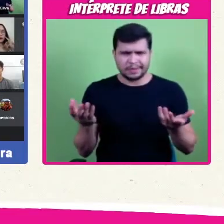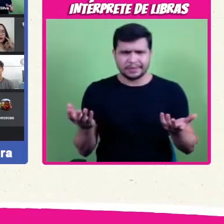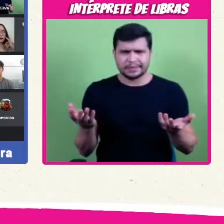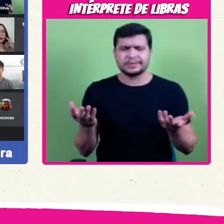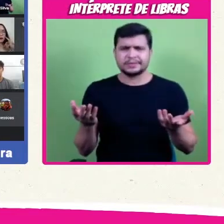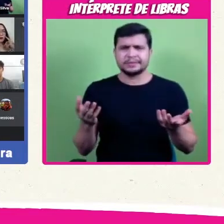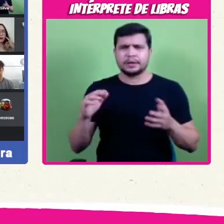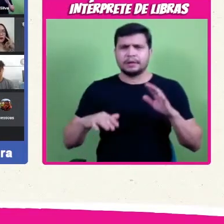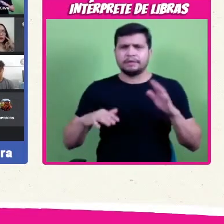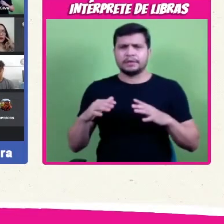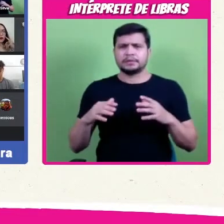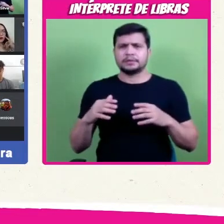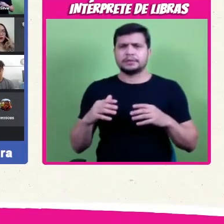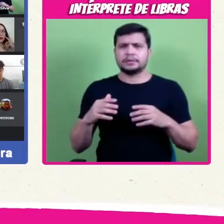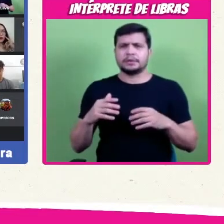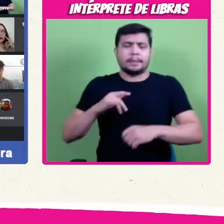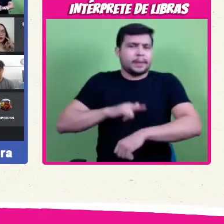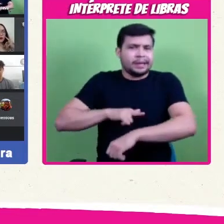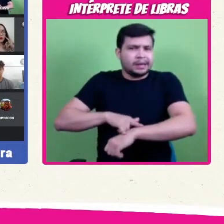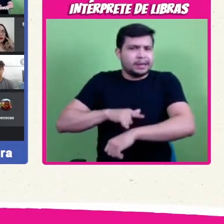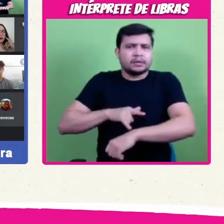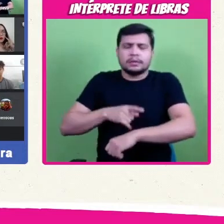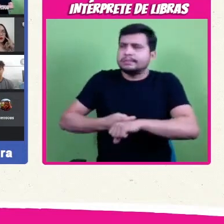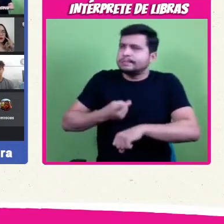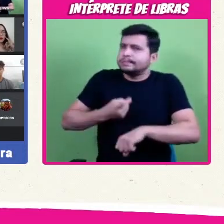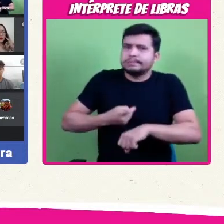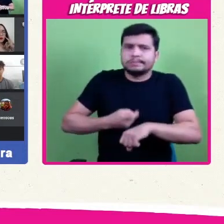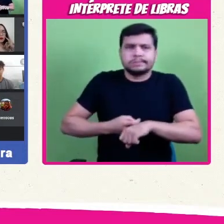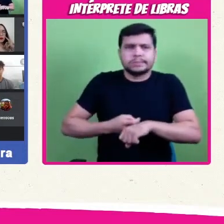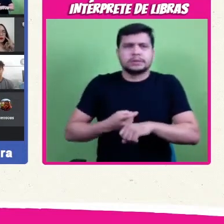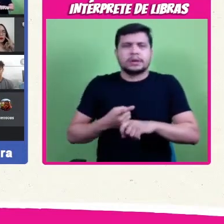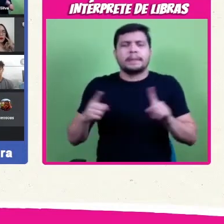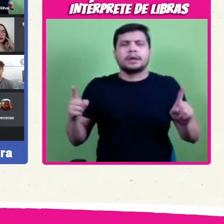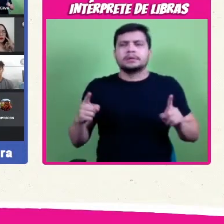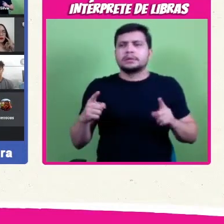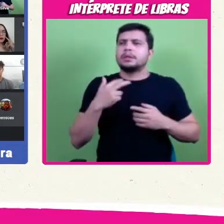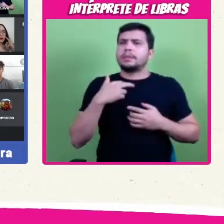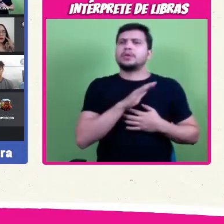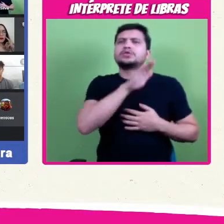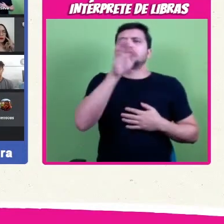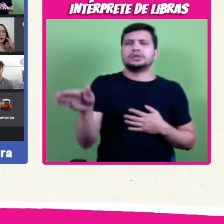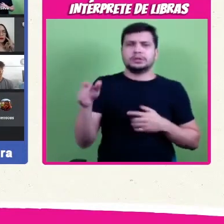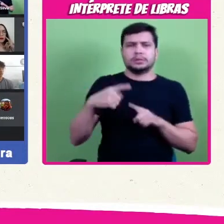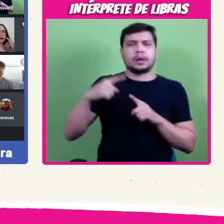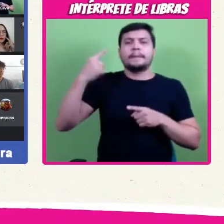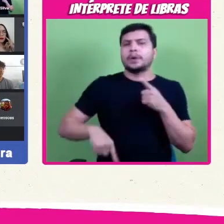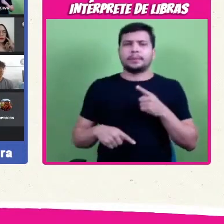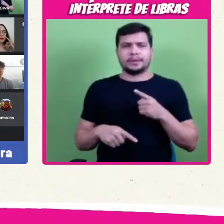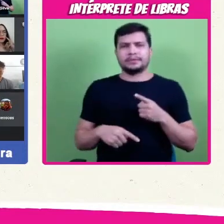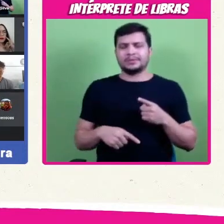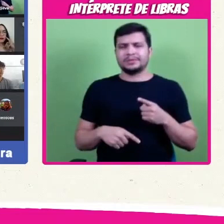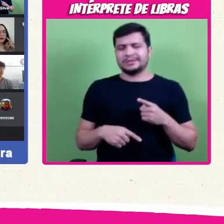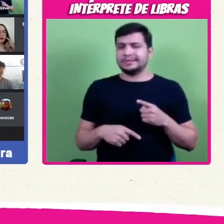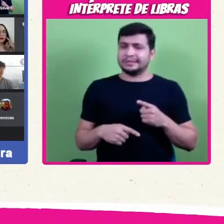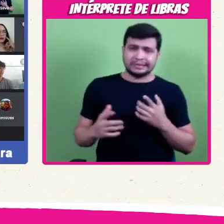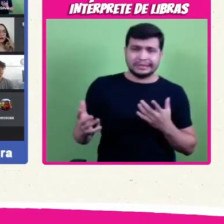não pode ir, como é que você vai aprender uma matéria difícil, né, que implica